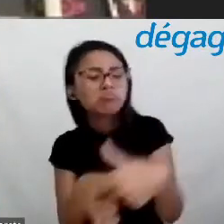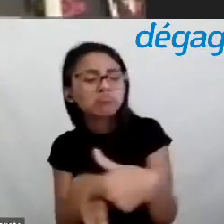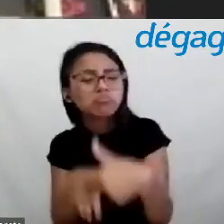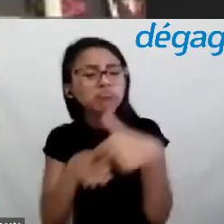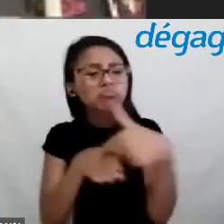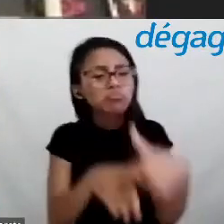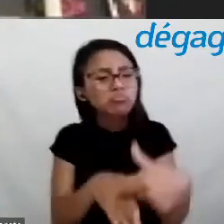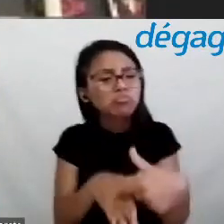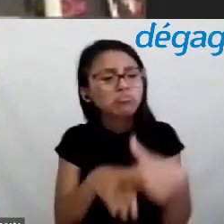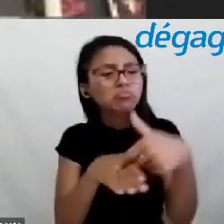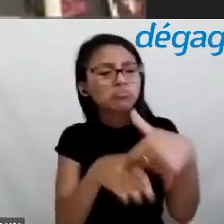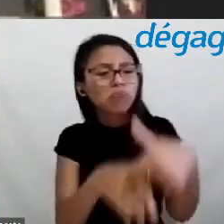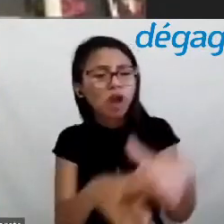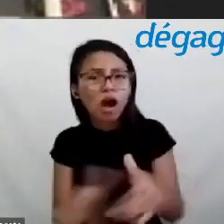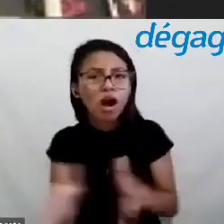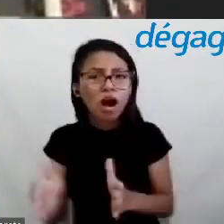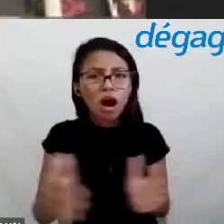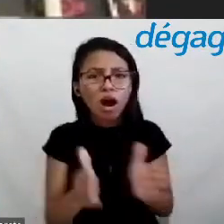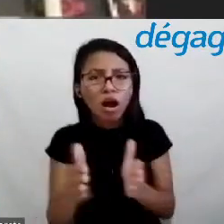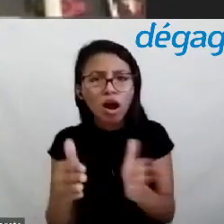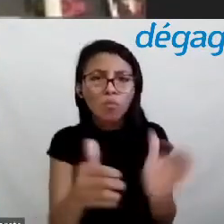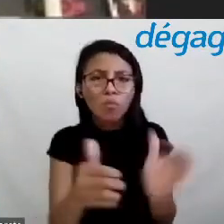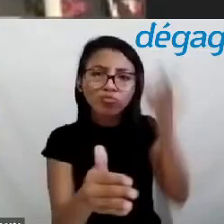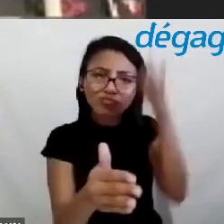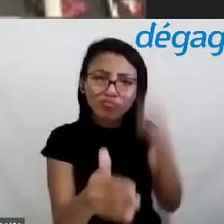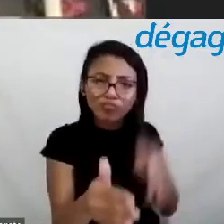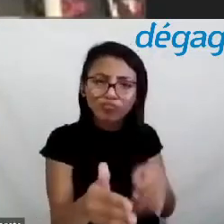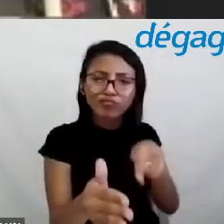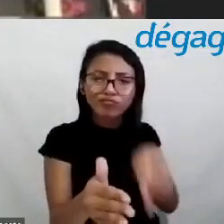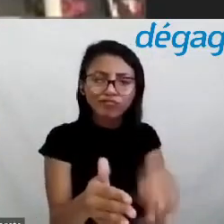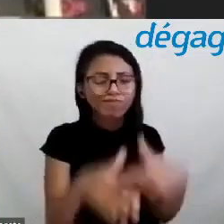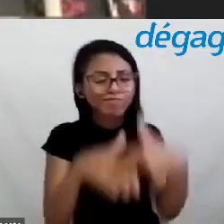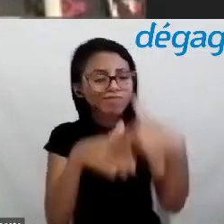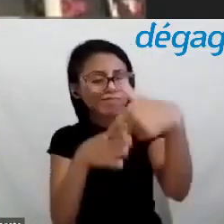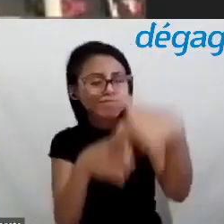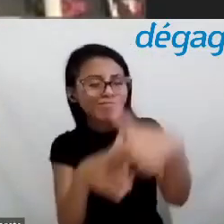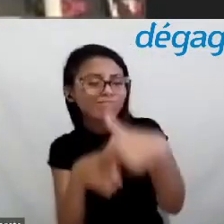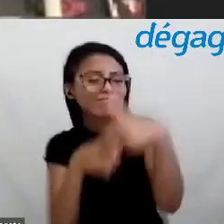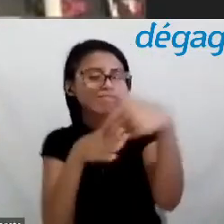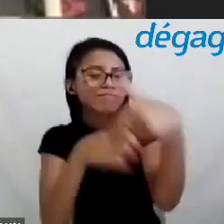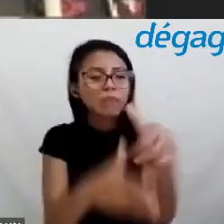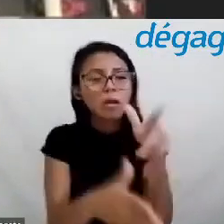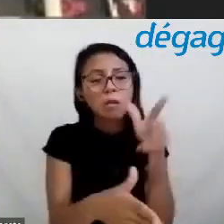Caminho certo, sem perigo, sem perigo, sem perigo, sem perigo fatal.